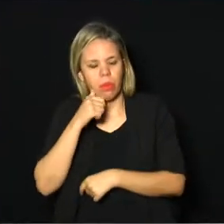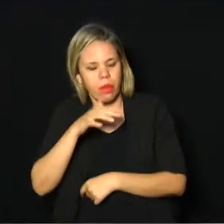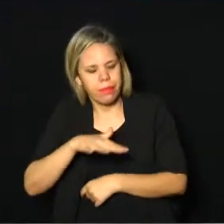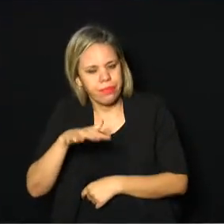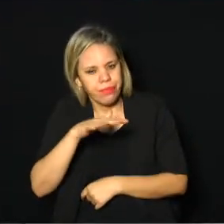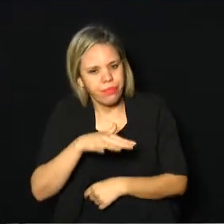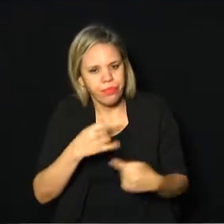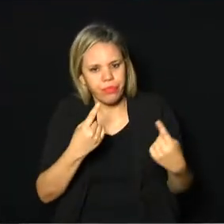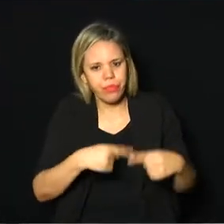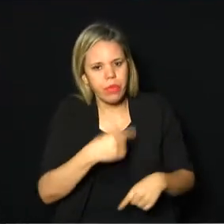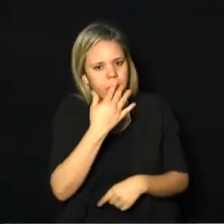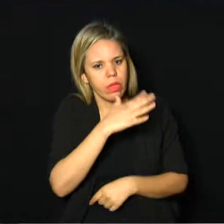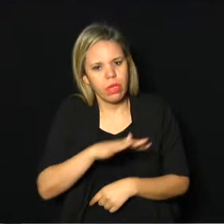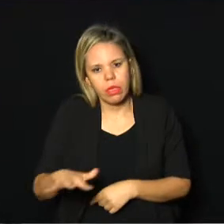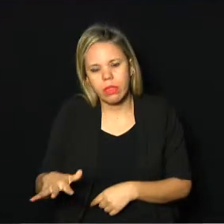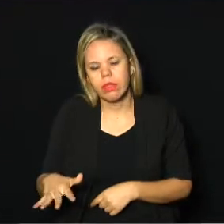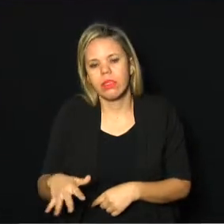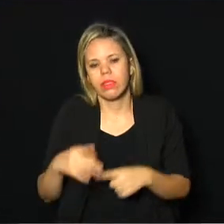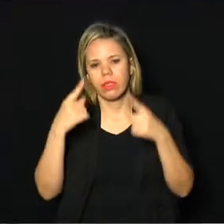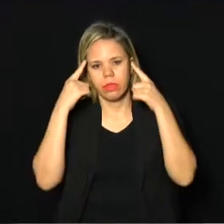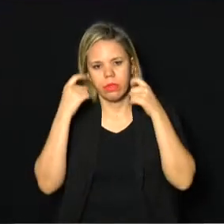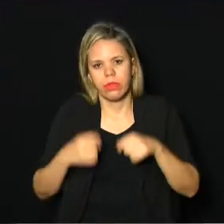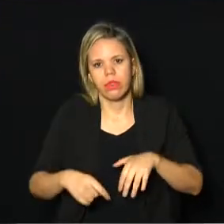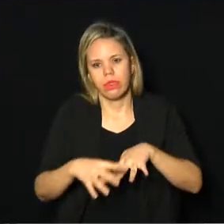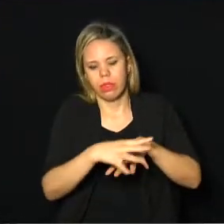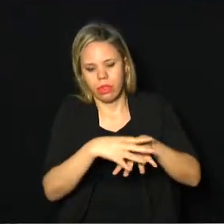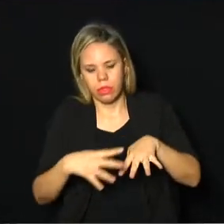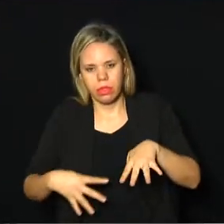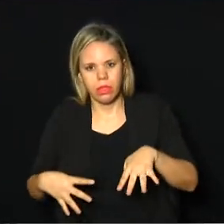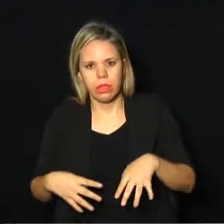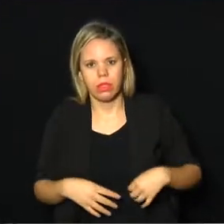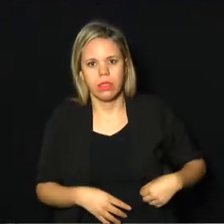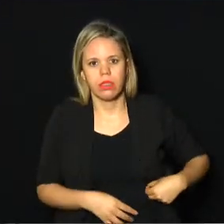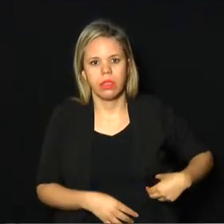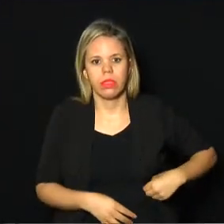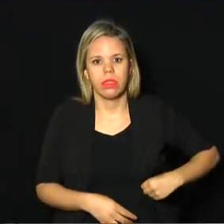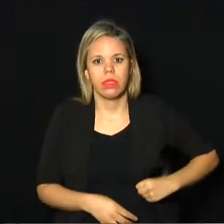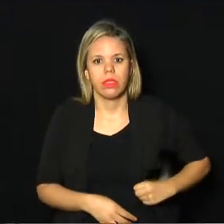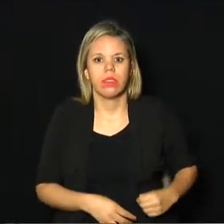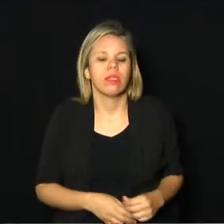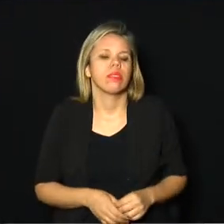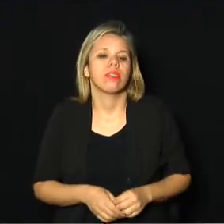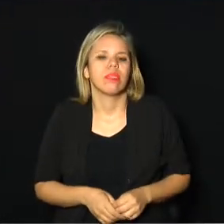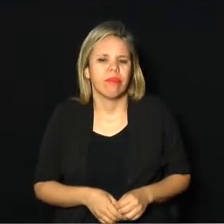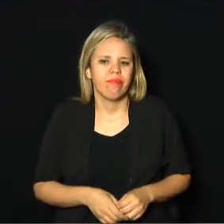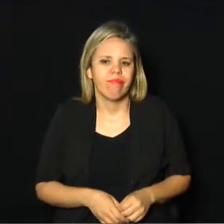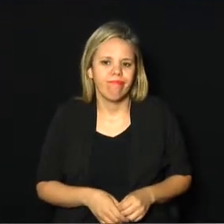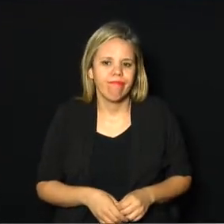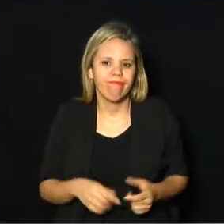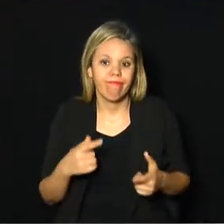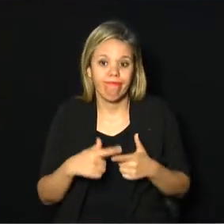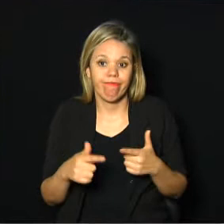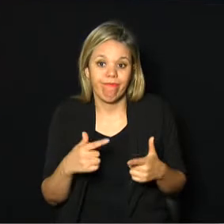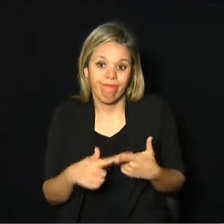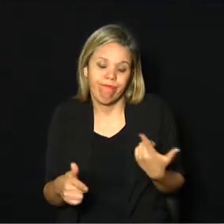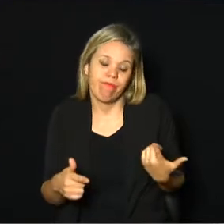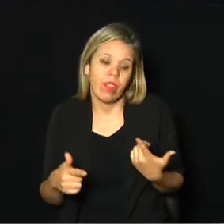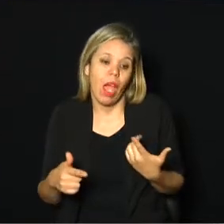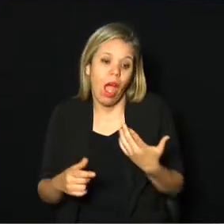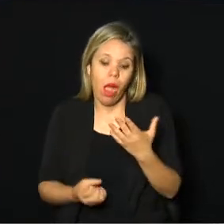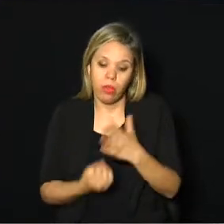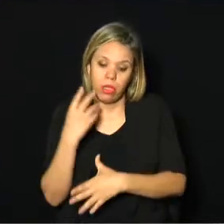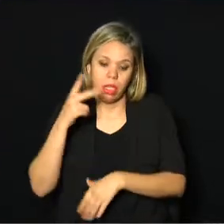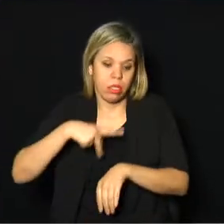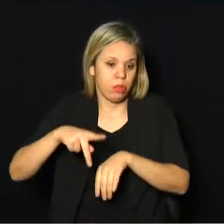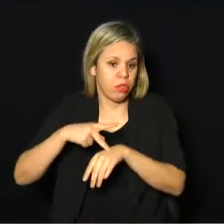contra crianças, contra LGBTs, né? Então, assim, a gente tem aí uma situação que é uma situação histórica no nosso